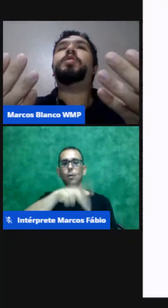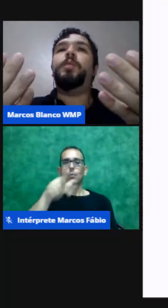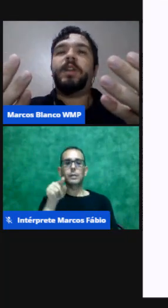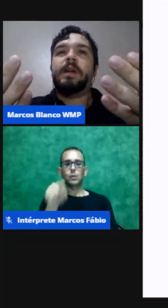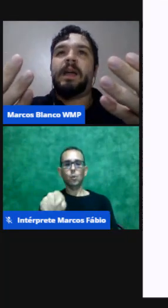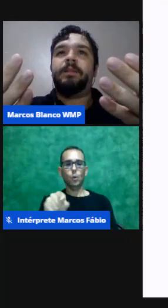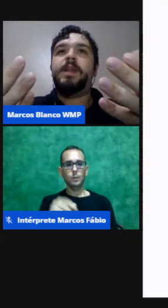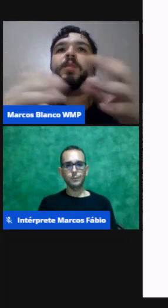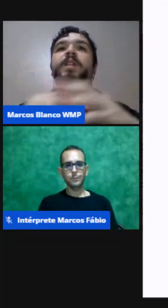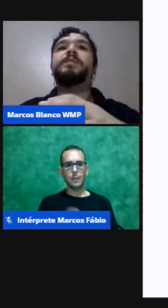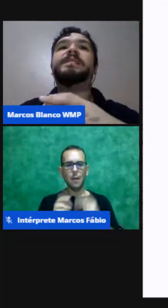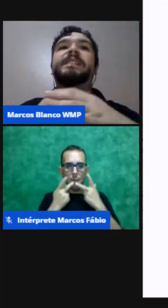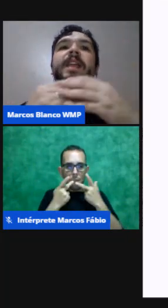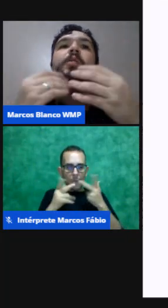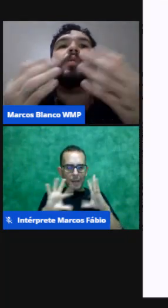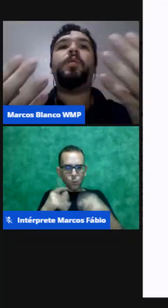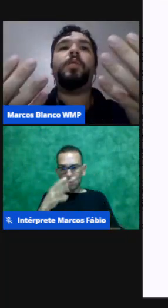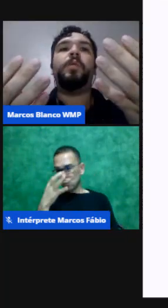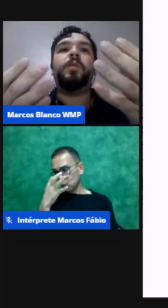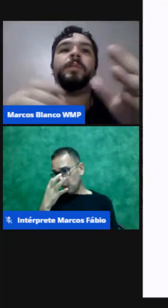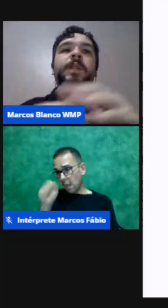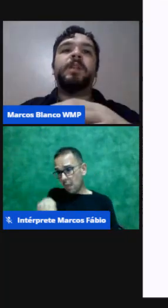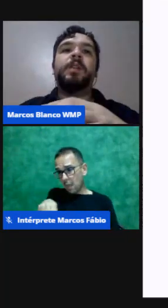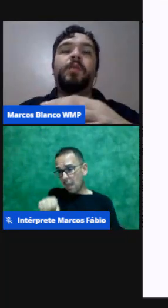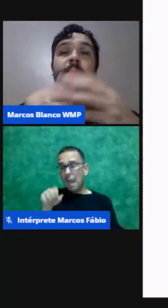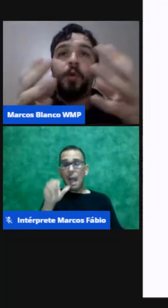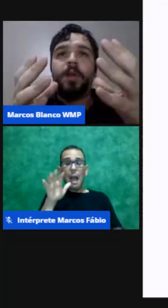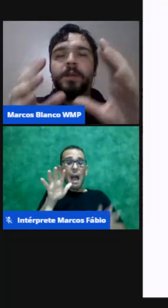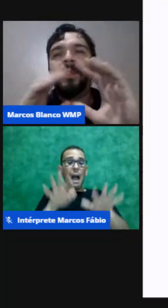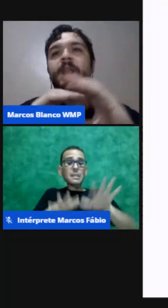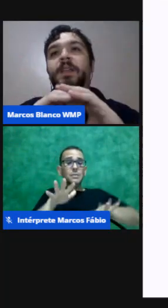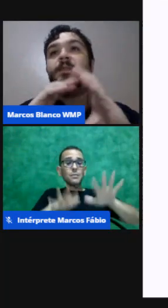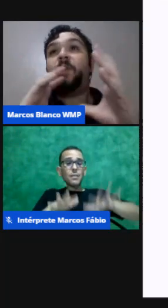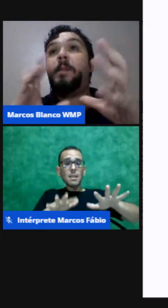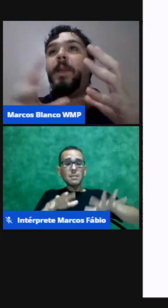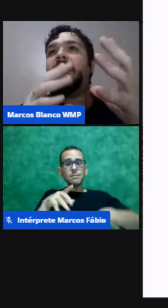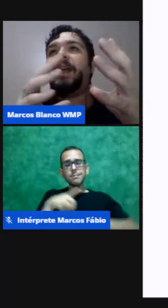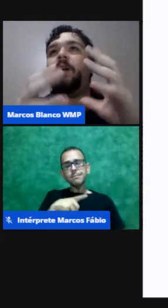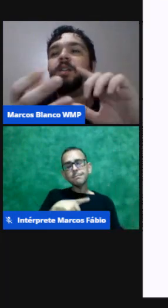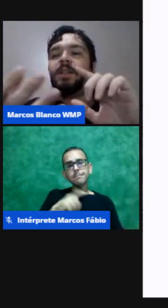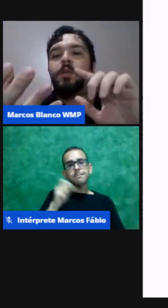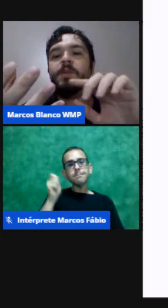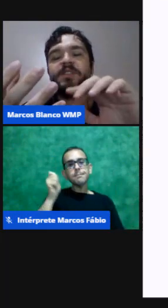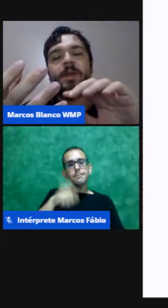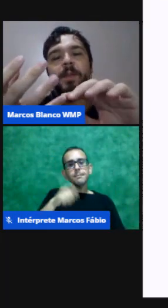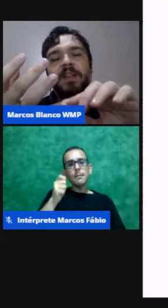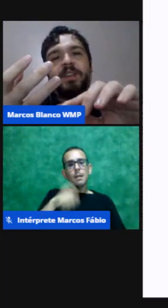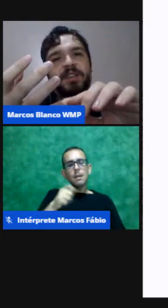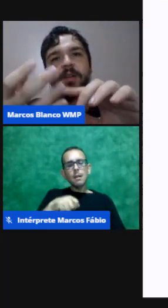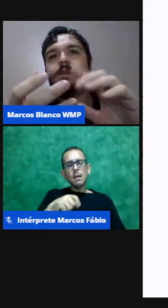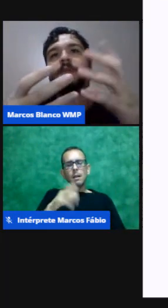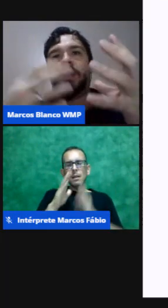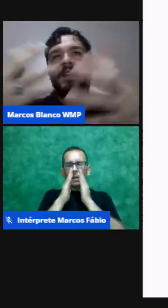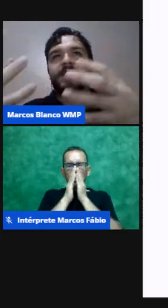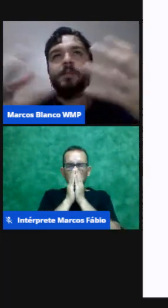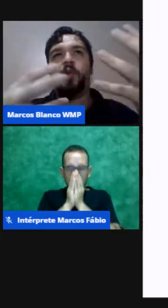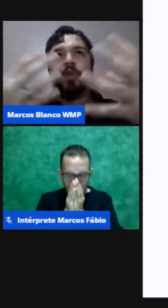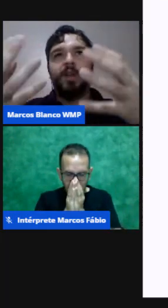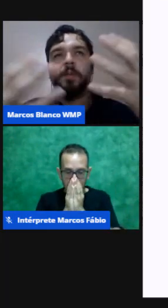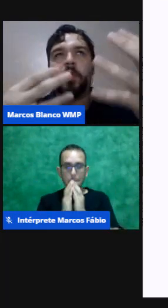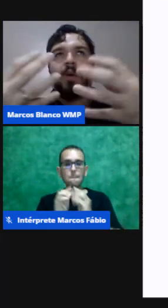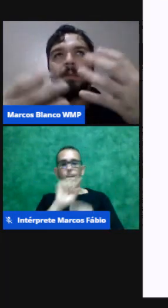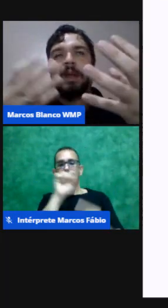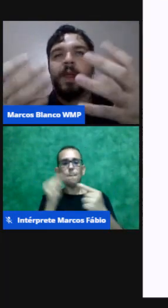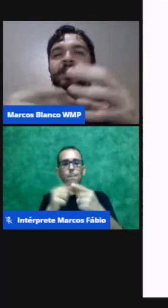Eu indico todo mundo a ver, porque você tem um e-book que é bem legal, ele tem algumas temáticas, né? Nem a